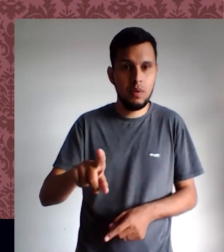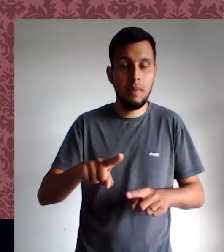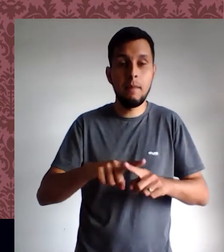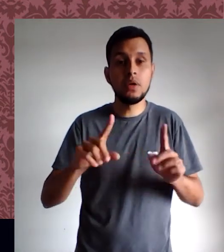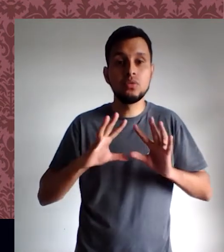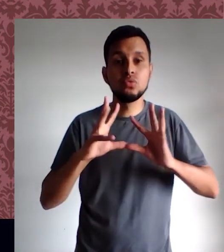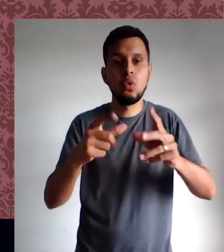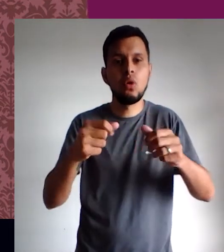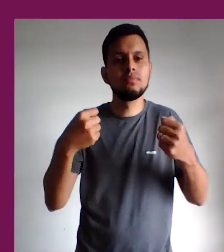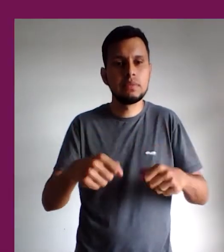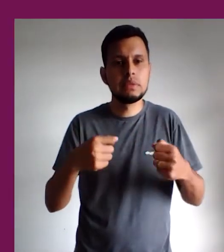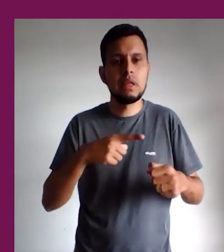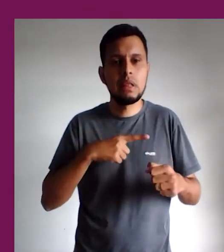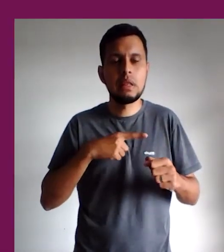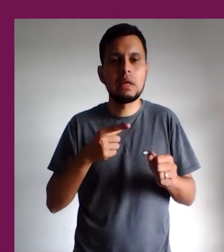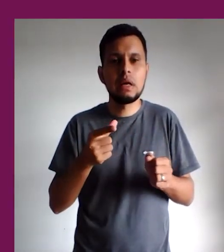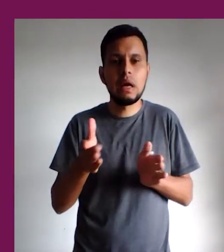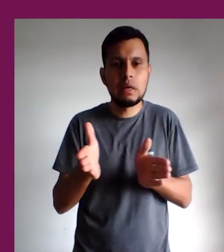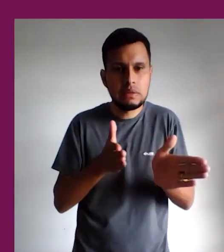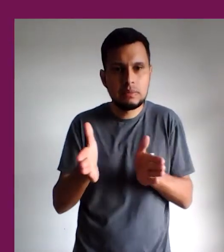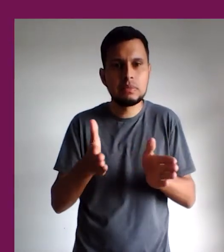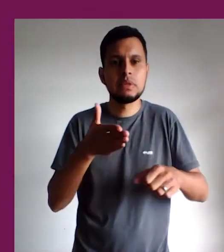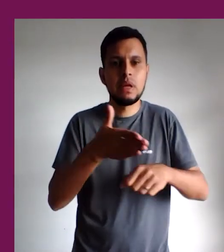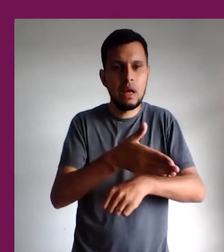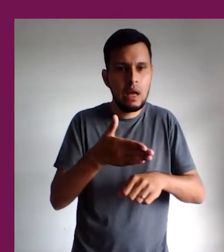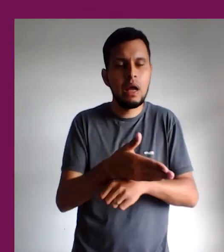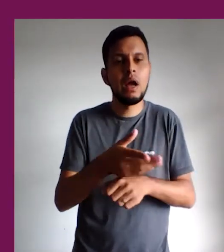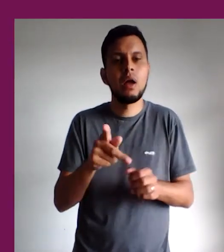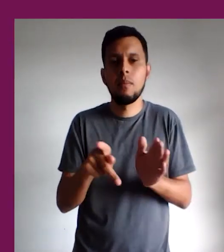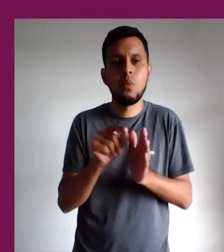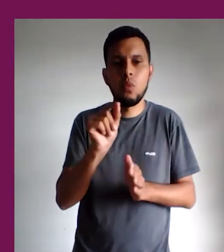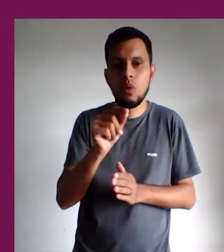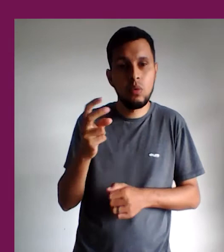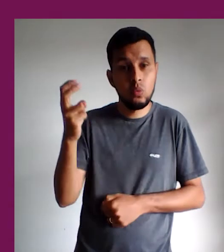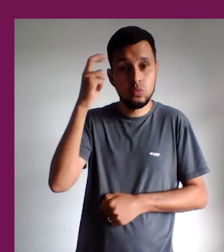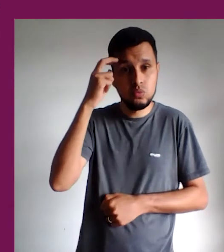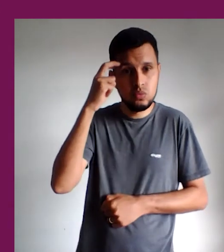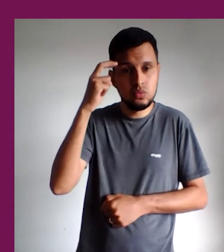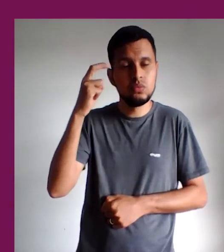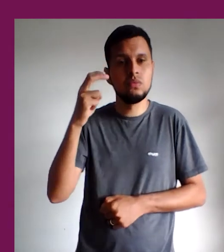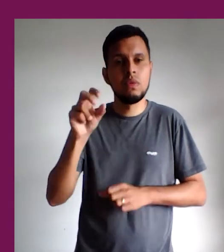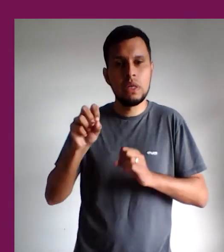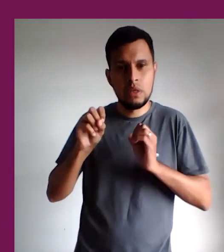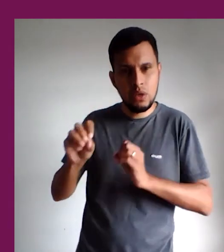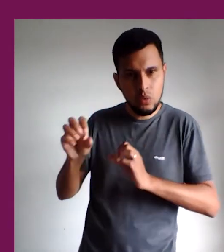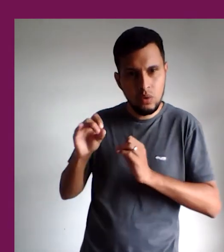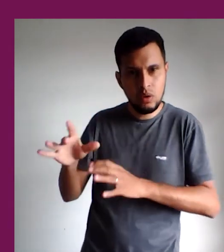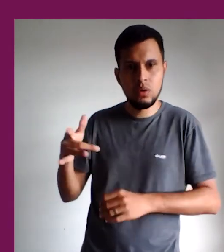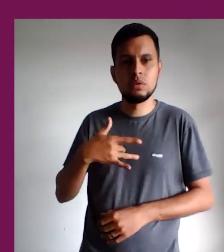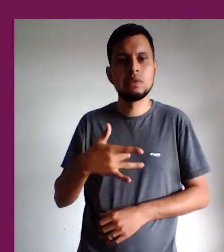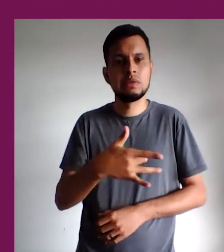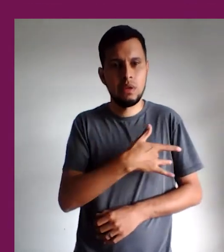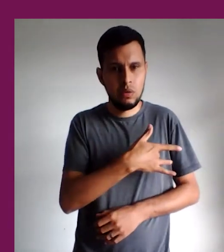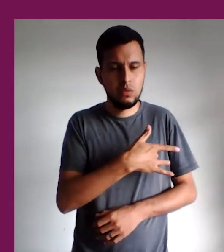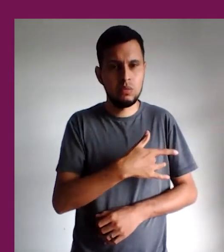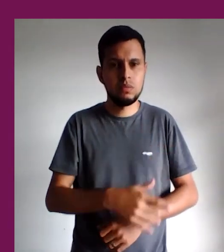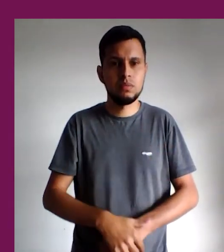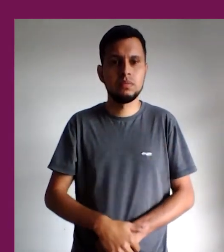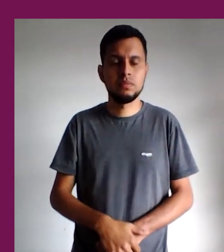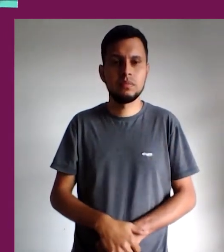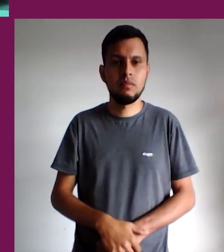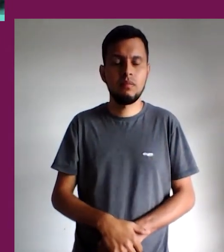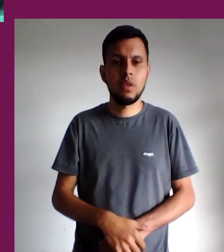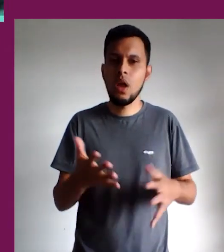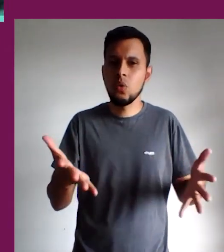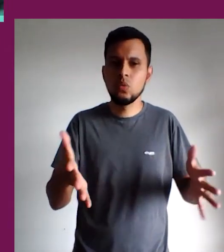mesmos acessos, acessos à cultura, à educação, à saúde. A inclusão